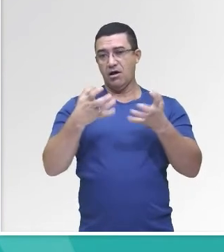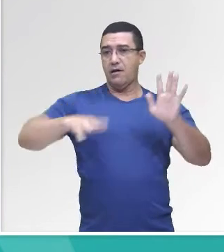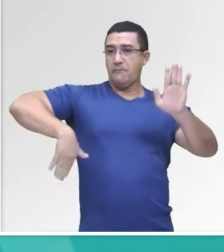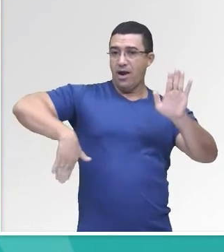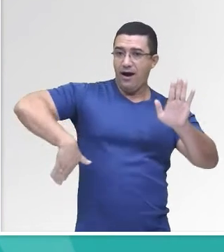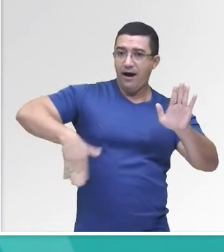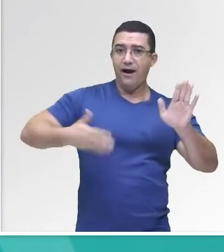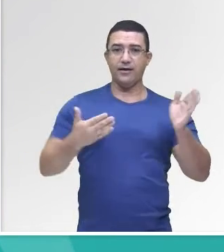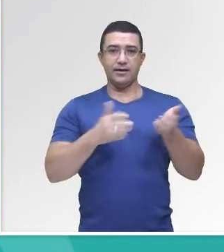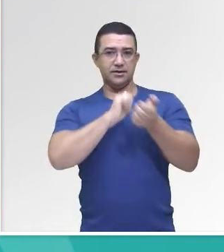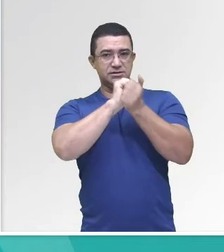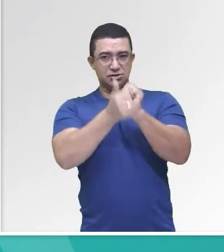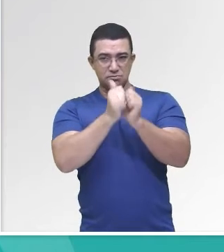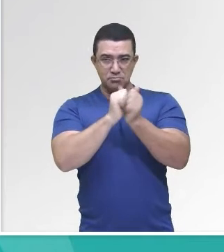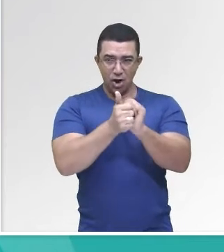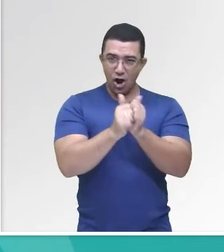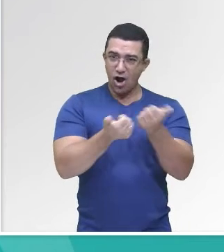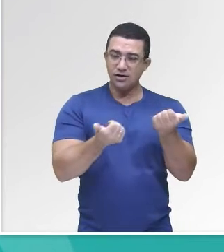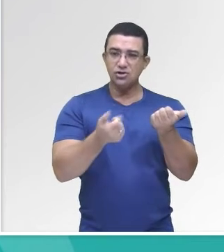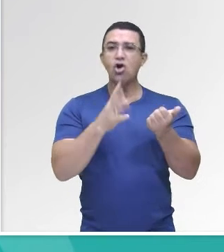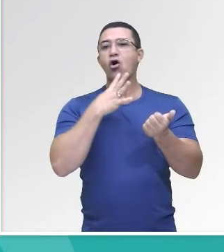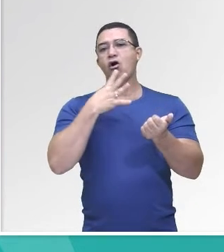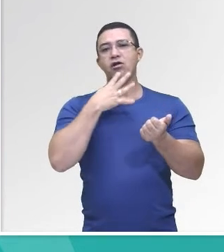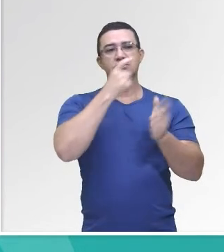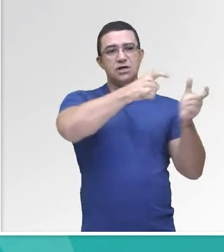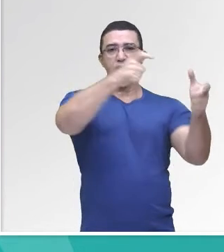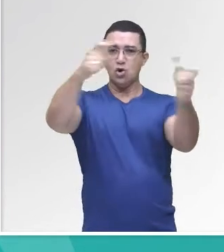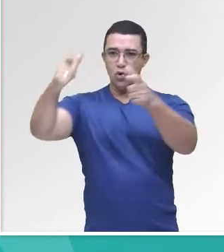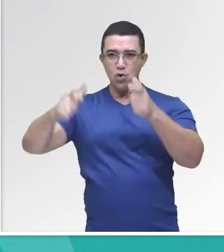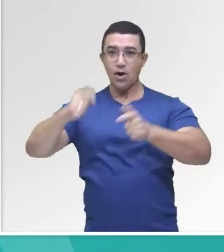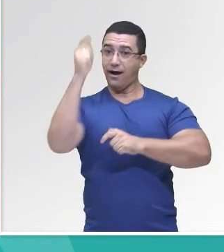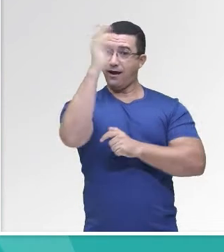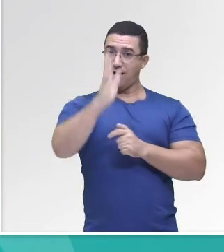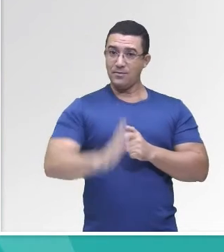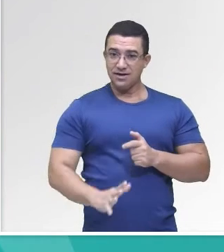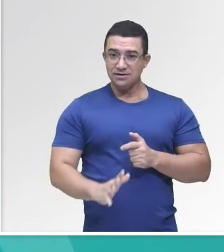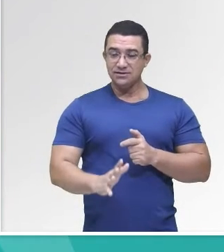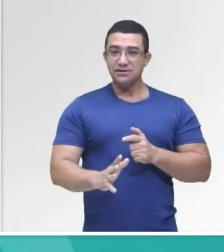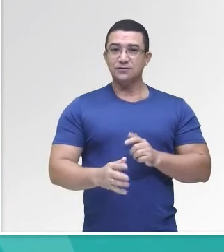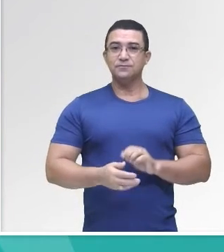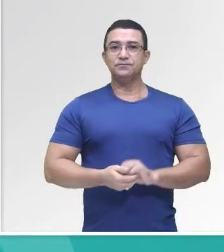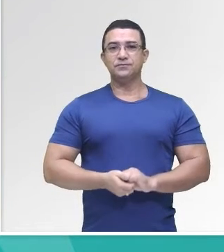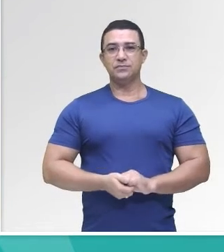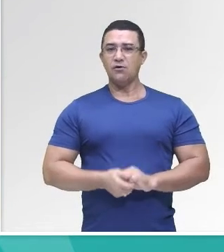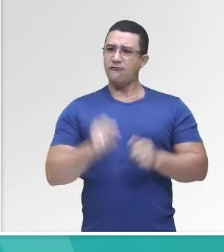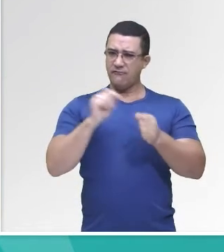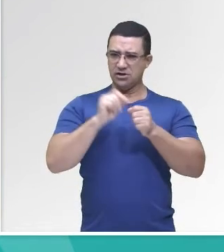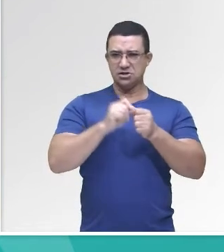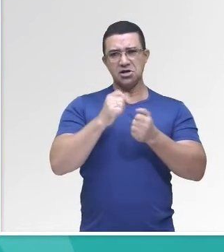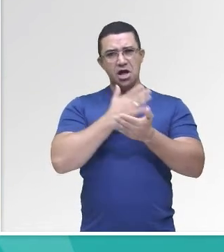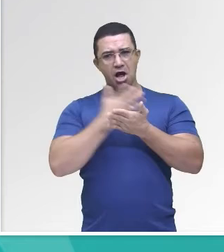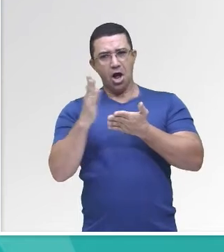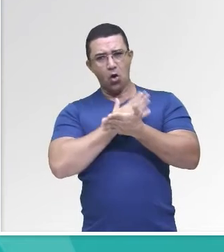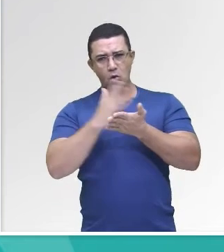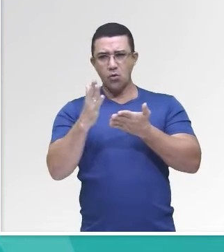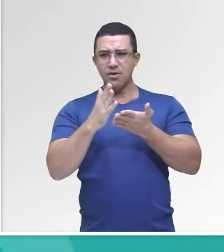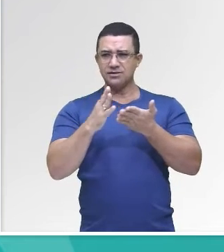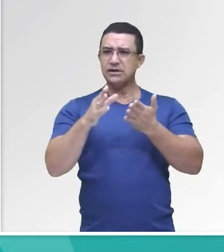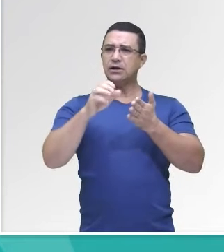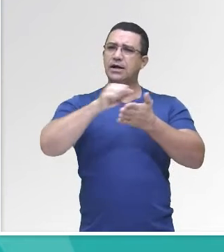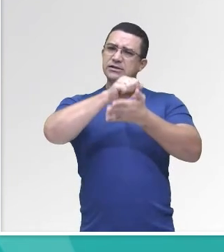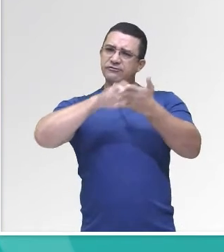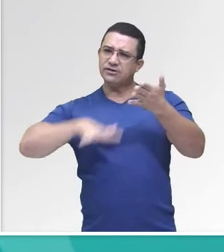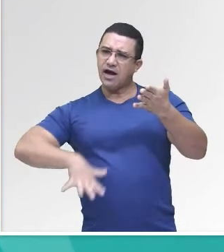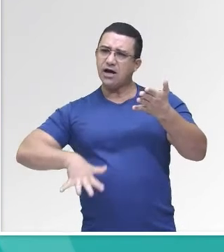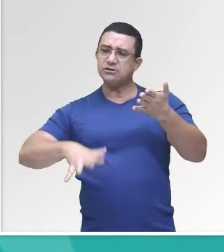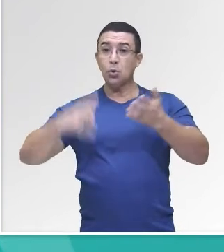para praticar algum tipo de aventura, ou seja, para fazer algumas atividades culturais, não